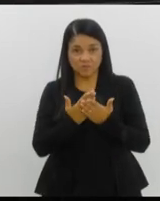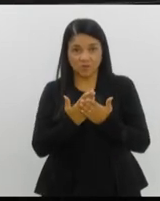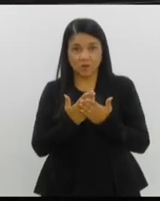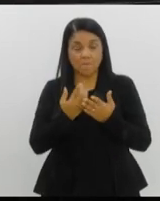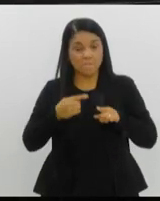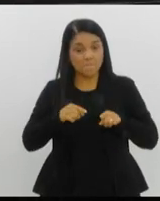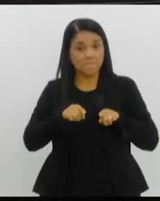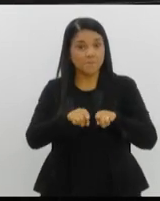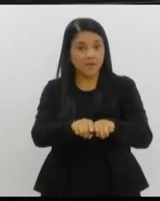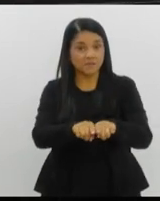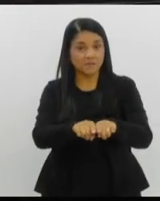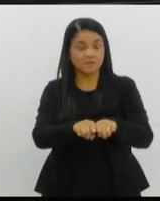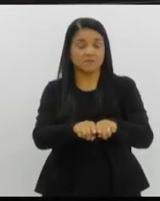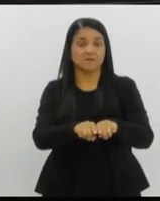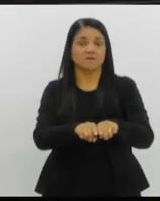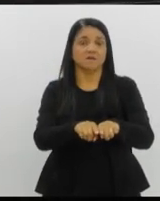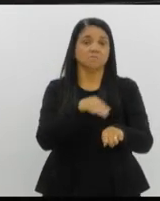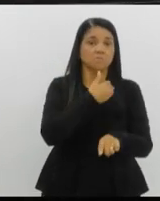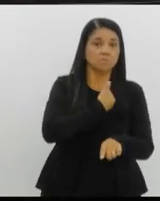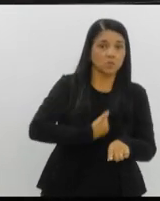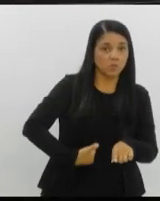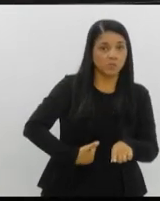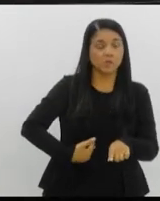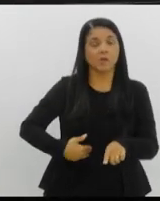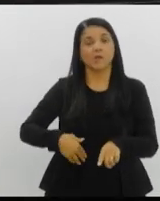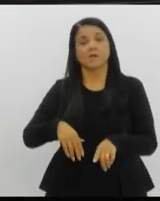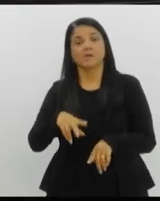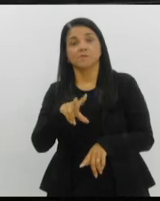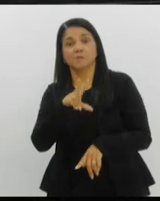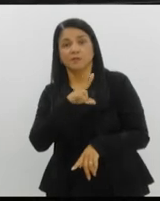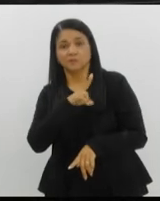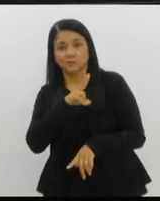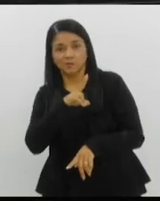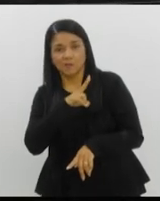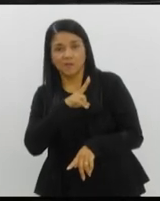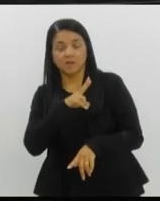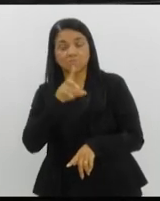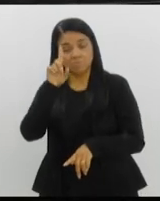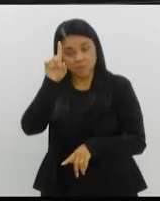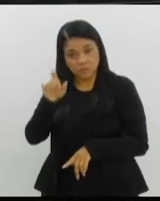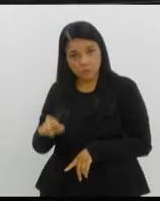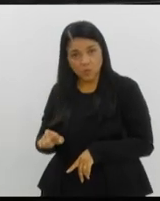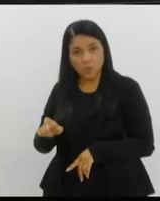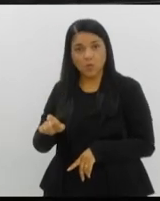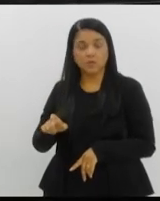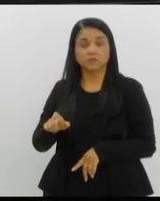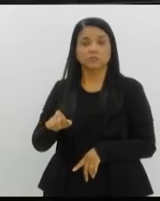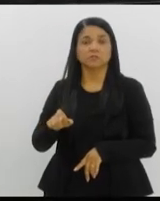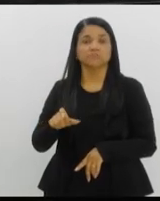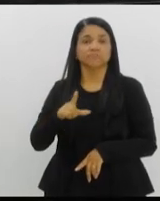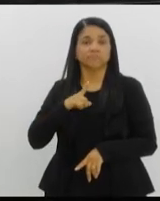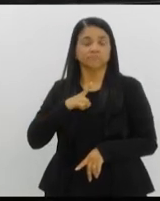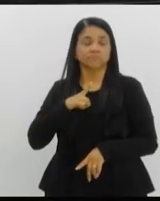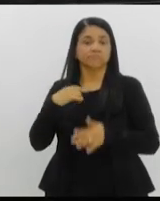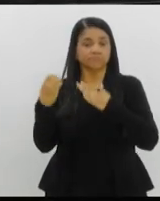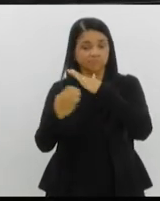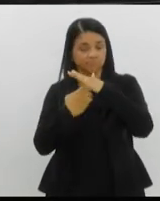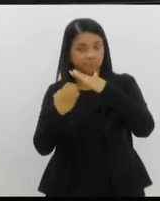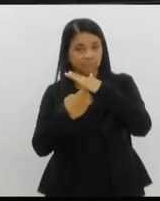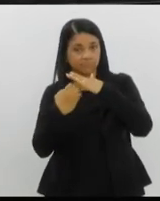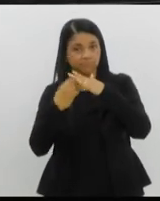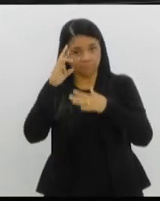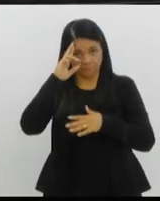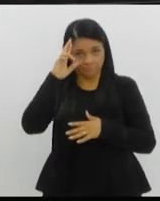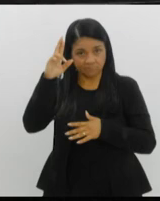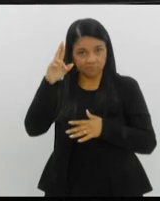parcerias públicas privadas com entidades, pessoas jurídicas de direito privado, que possam fazer